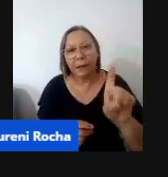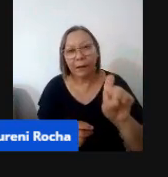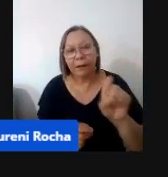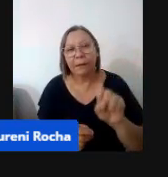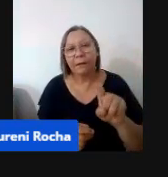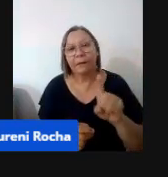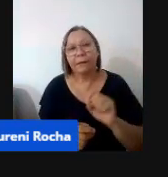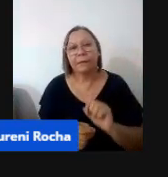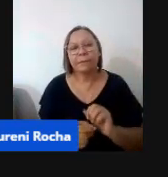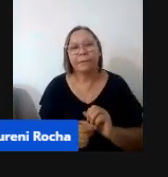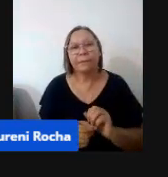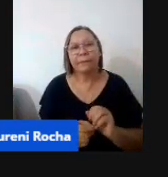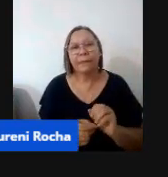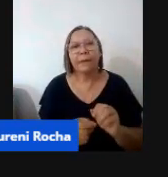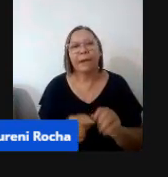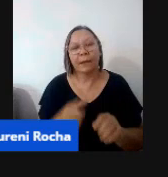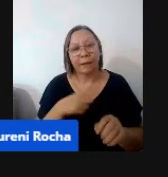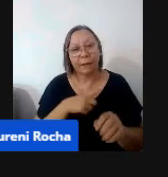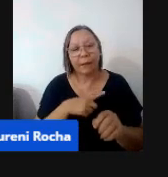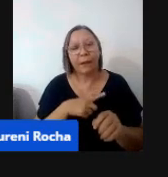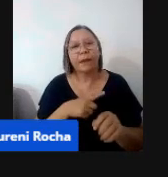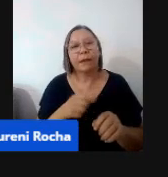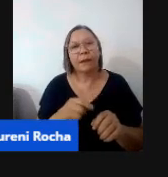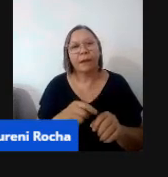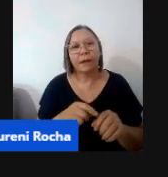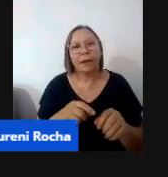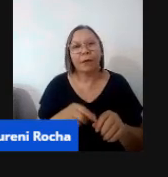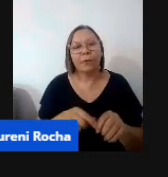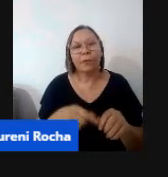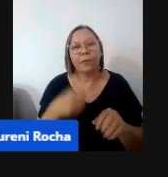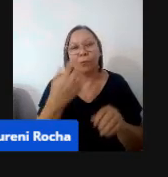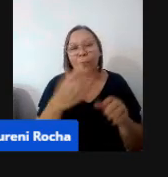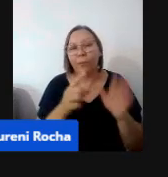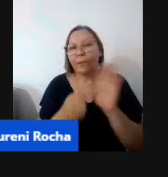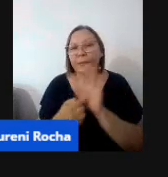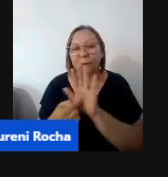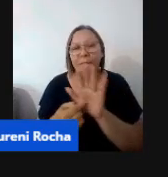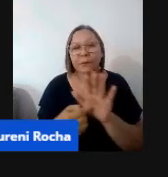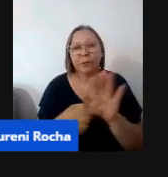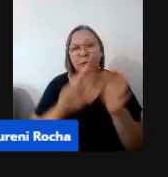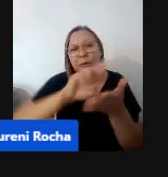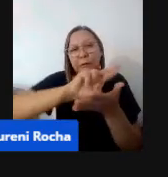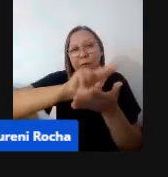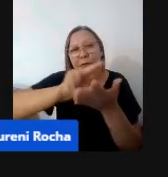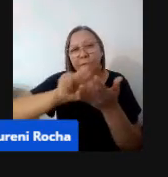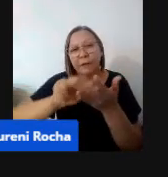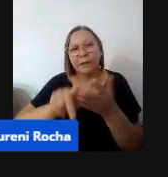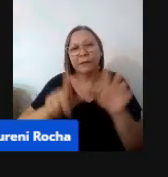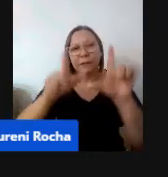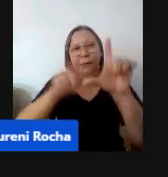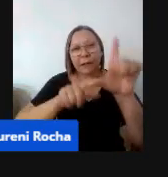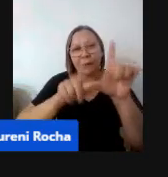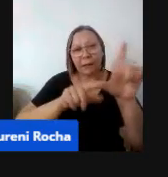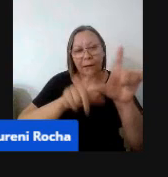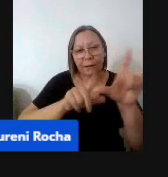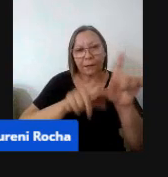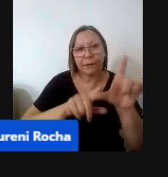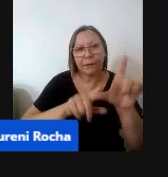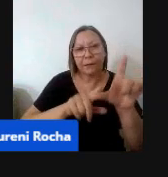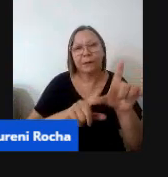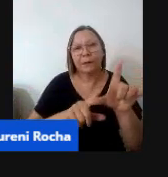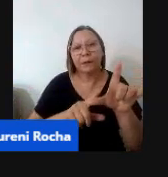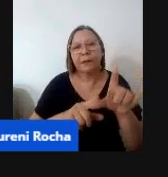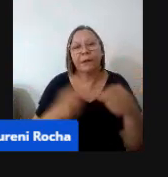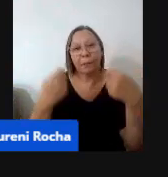algumas possibilidades de fontes, tá? E é muito importante que você estabeleça as fontes que você